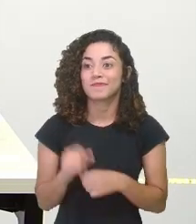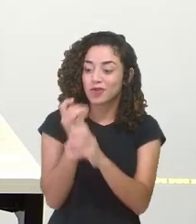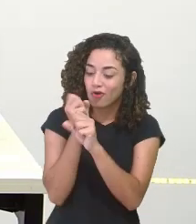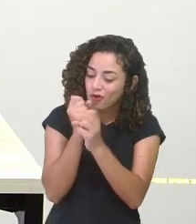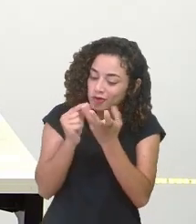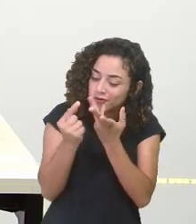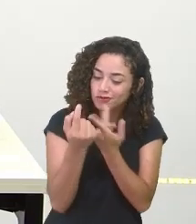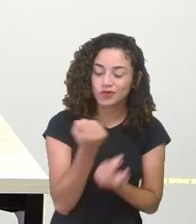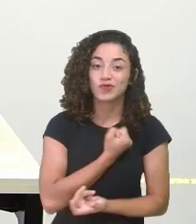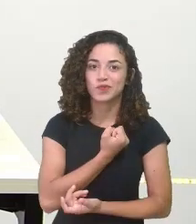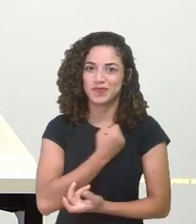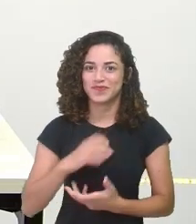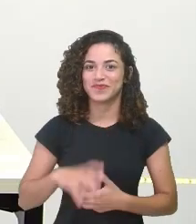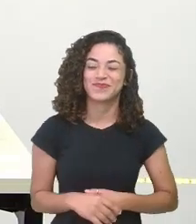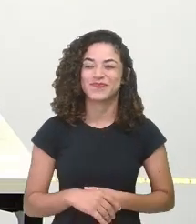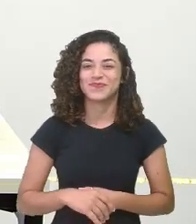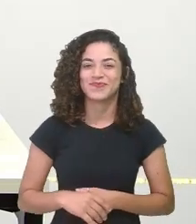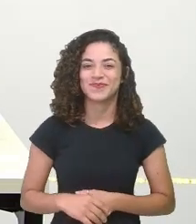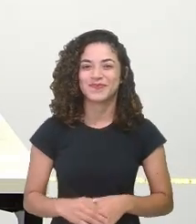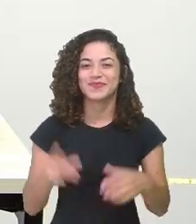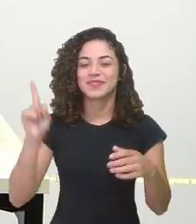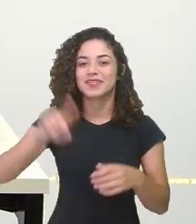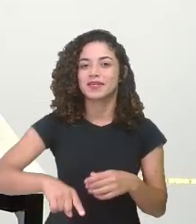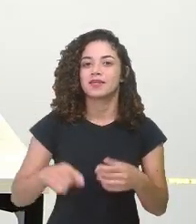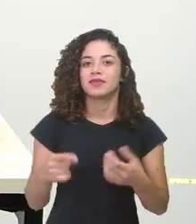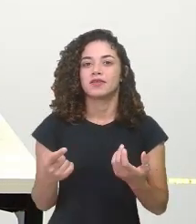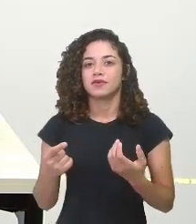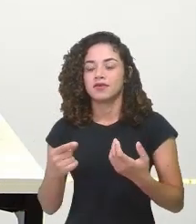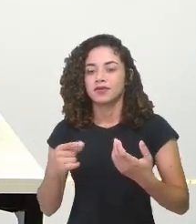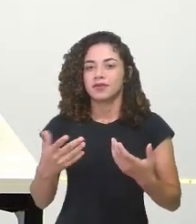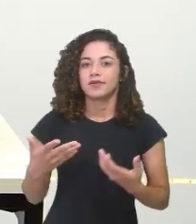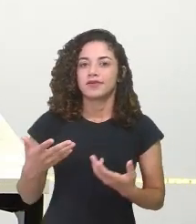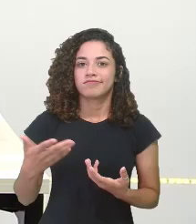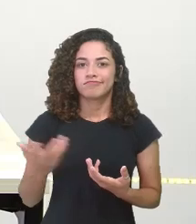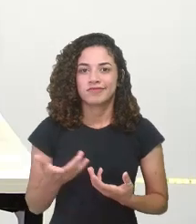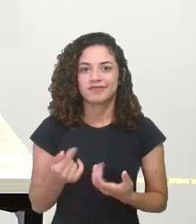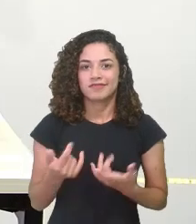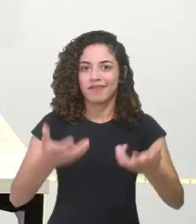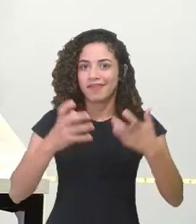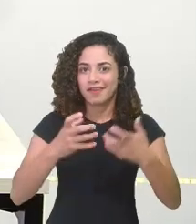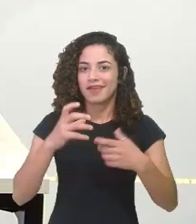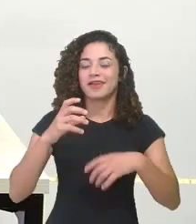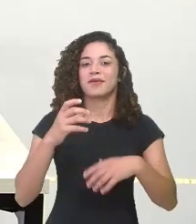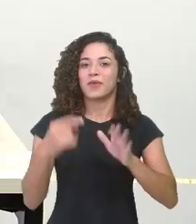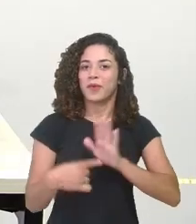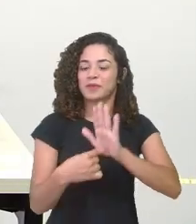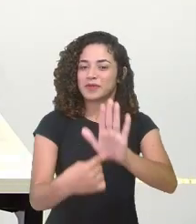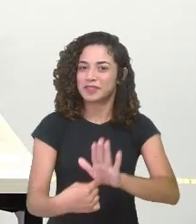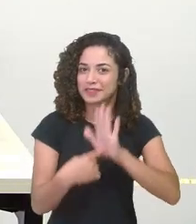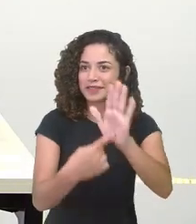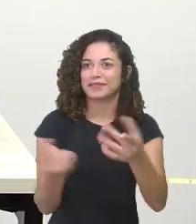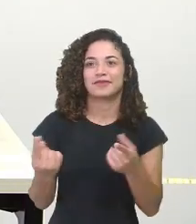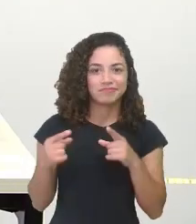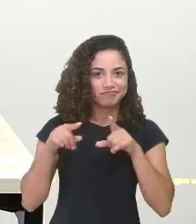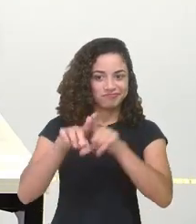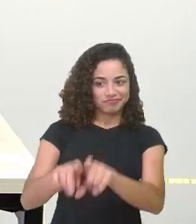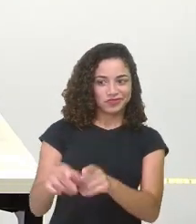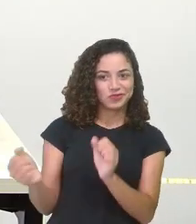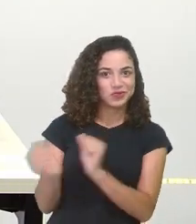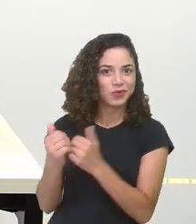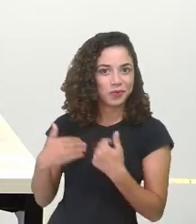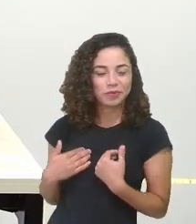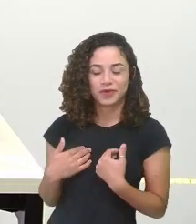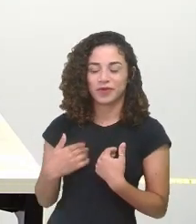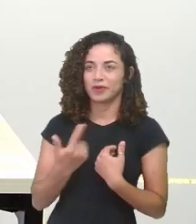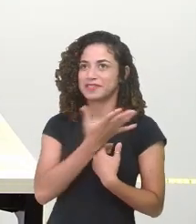hoje é contagem numérica. Foi a agonia, tá? A alegria de querer apresentar logo a minha parceira, que sempre está aqui, que ia